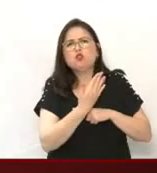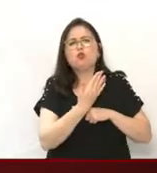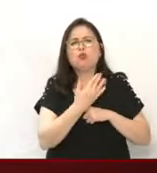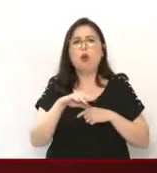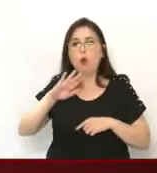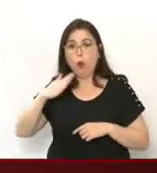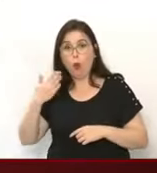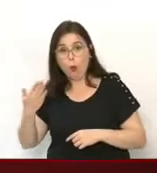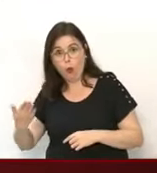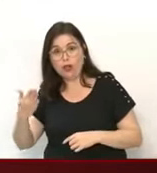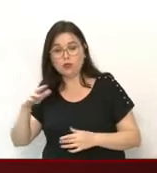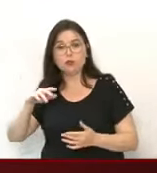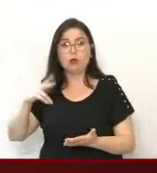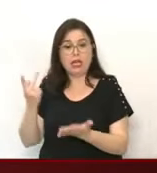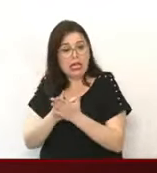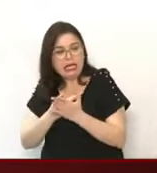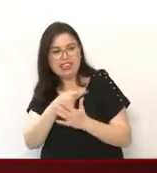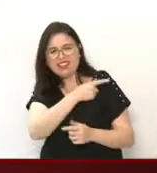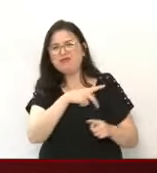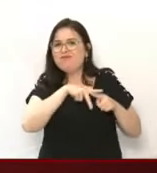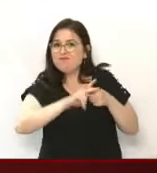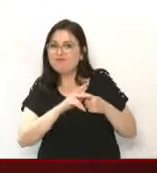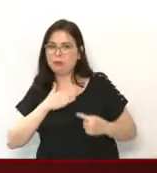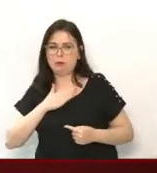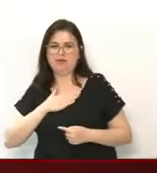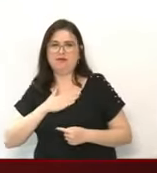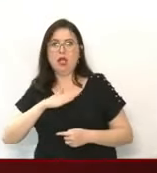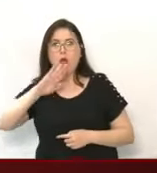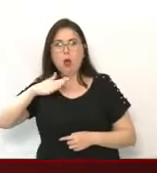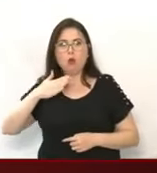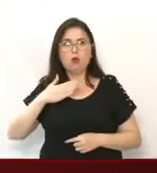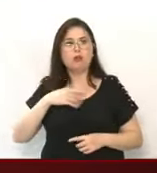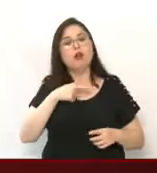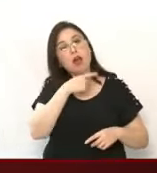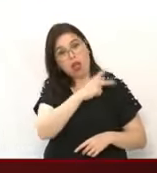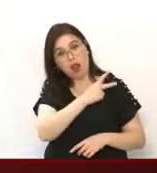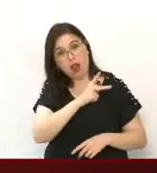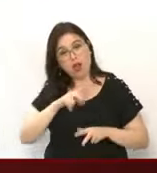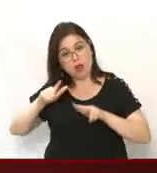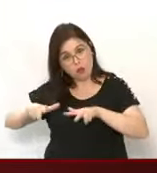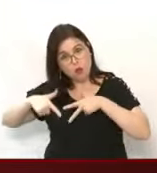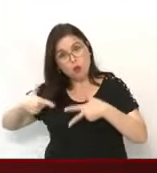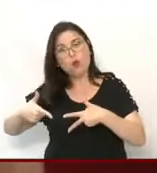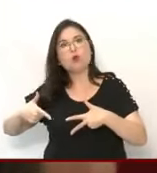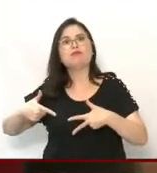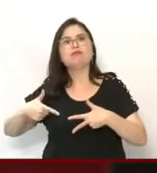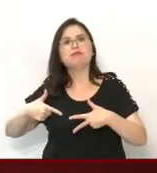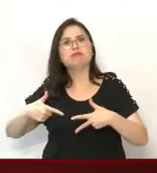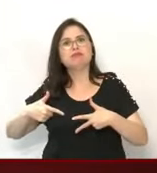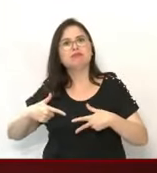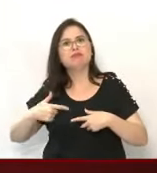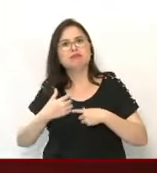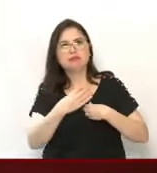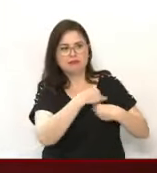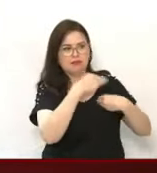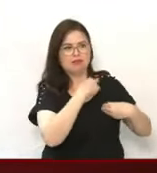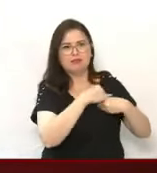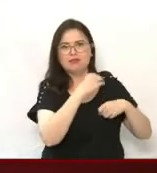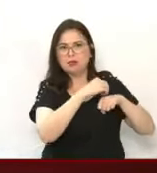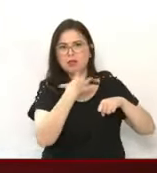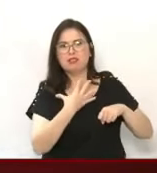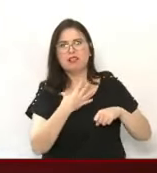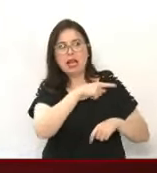é, me apoiou e me provocou. Como economista, me ensinou. Como